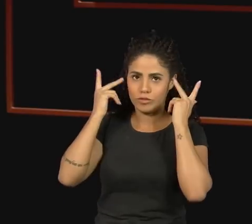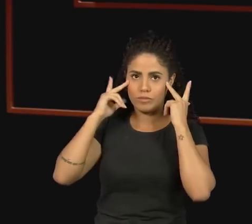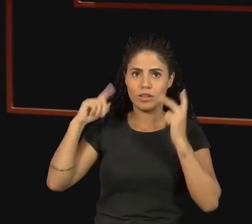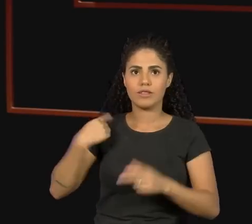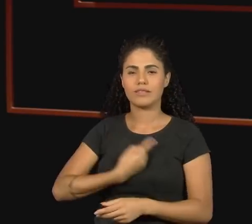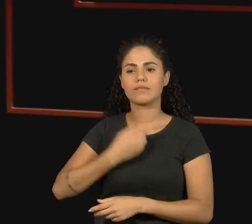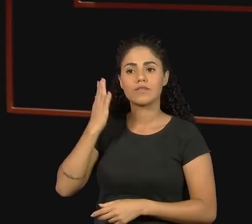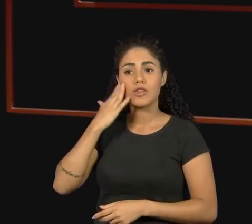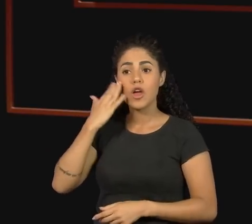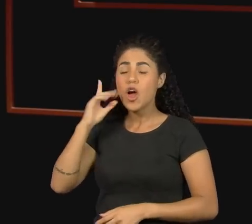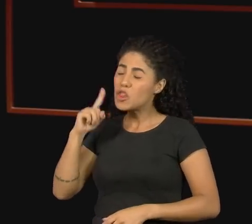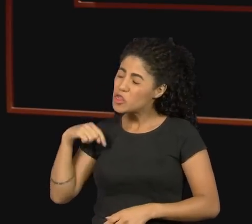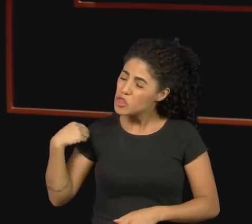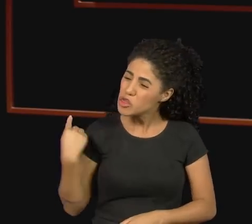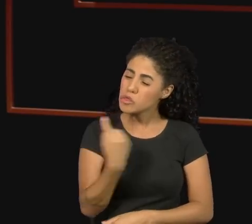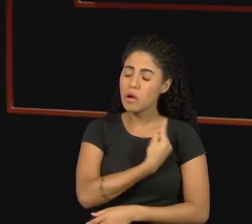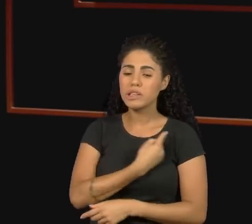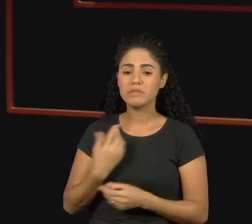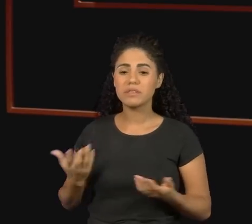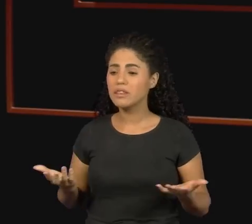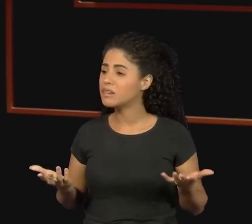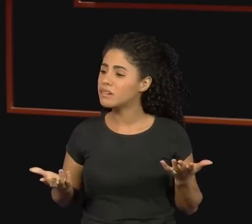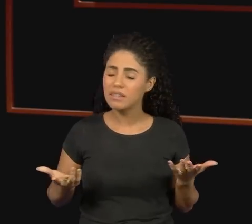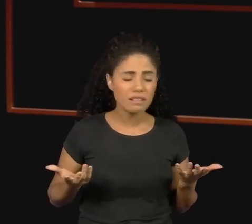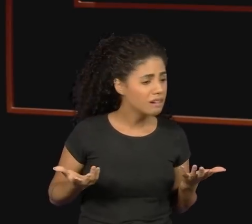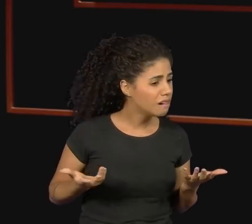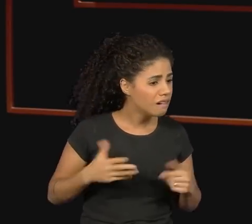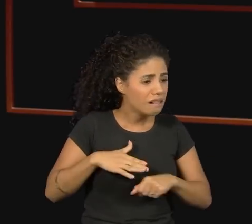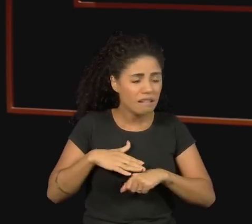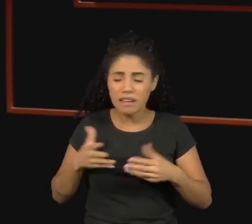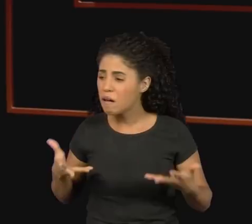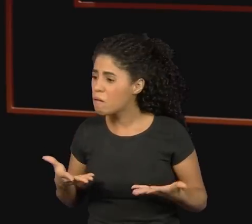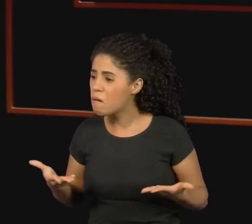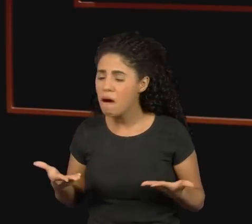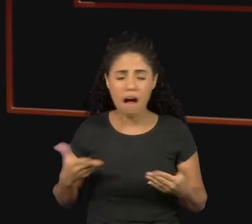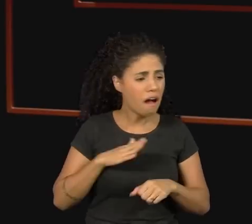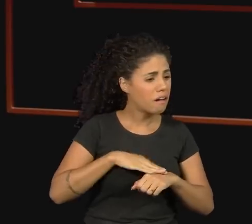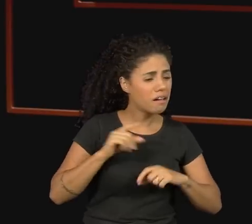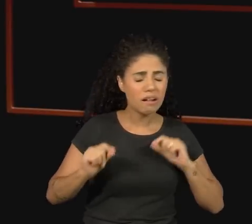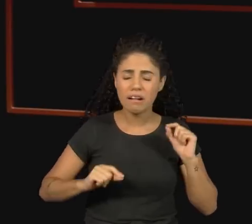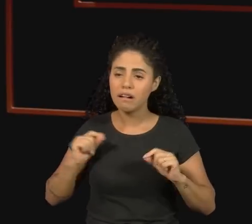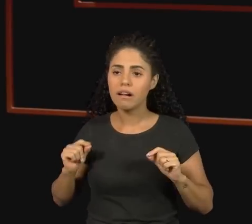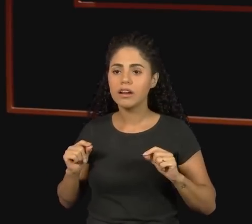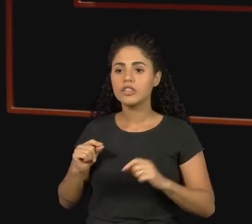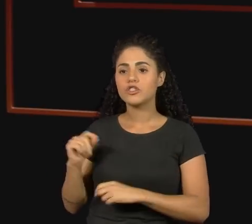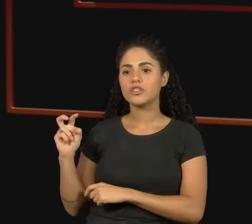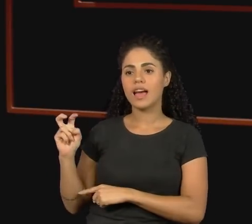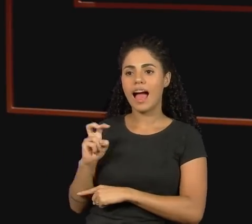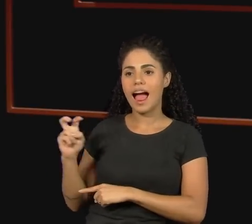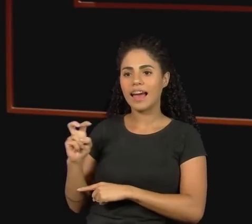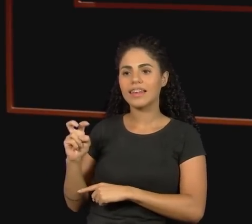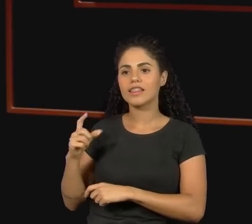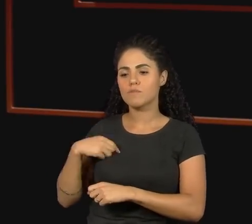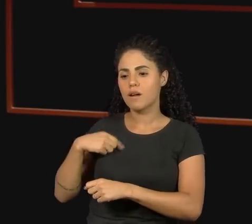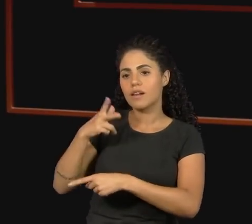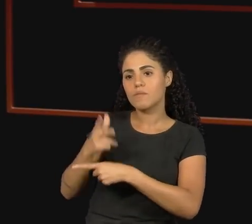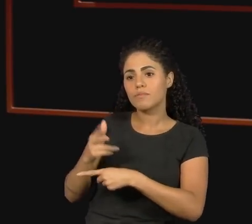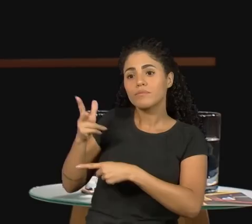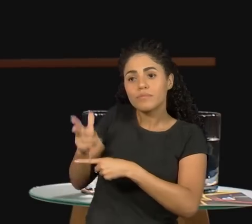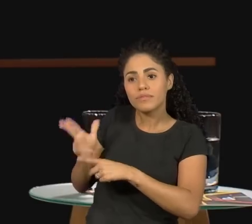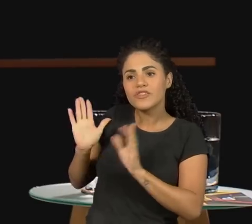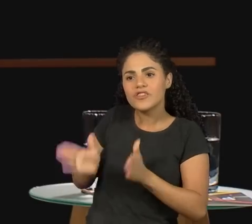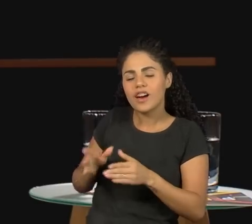todos nós, eu fiquei sem chão. Eu estava aqui no Procópio Ferreira, 5ª temporada do Mistério de Mavap, que foi um